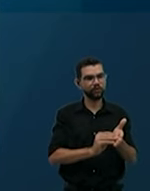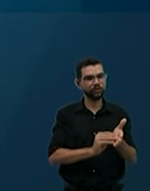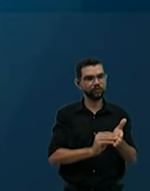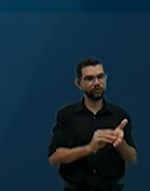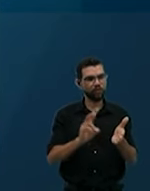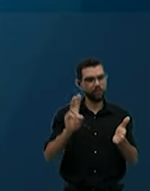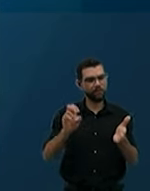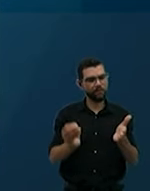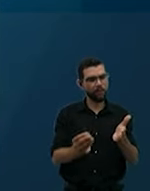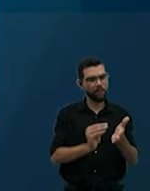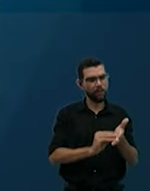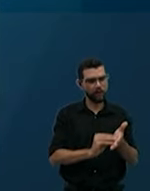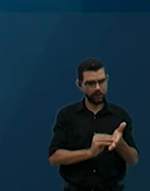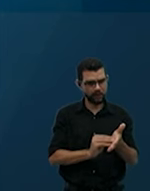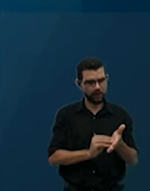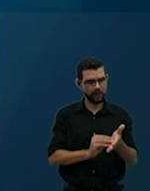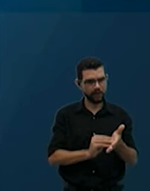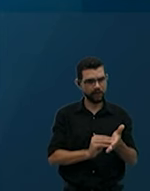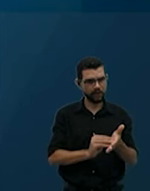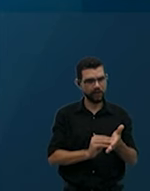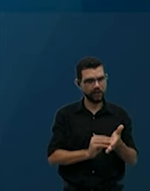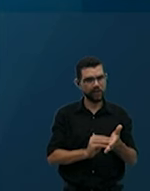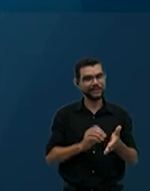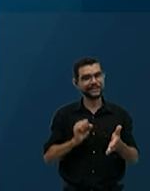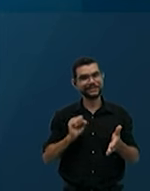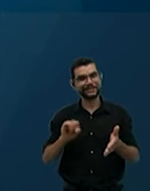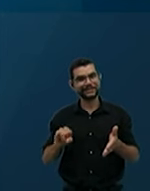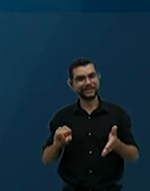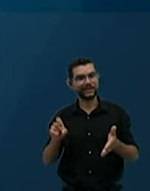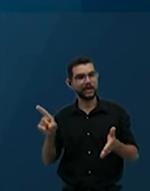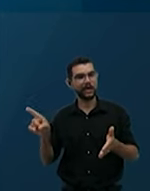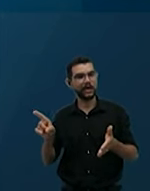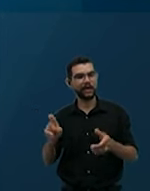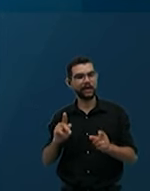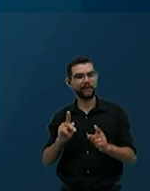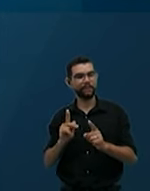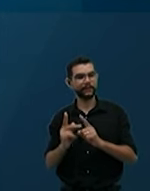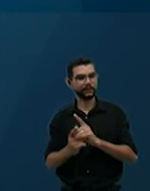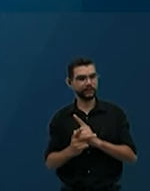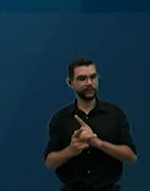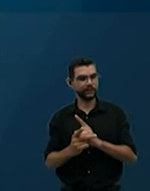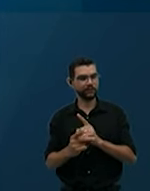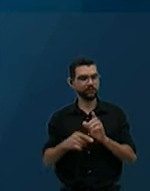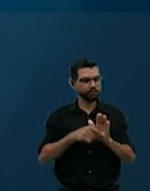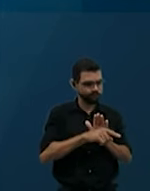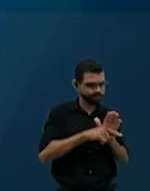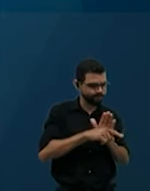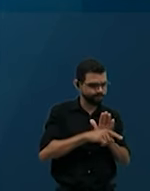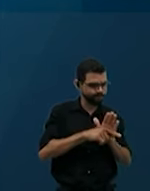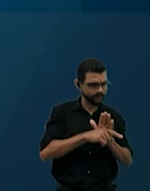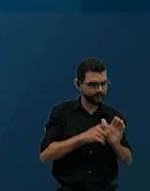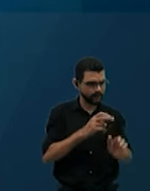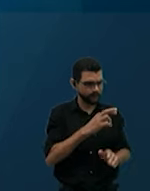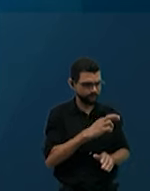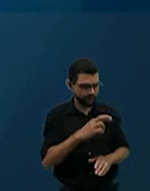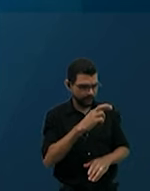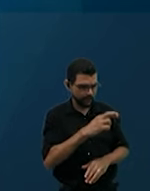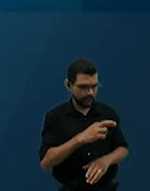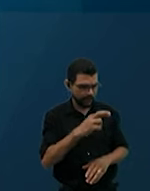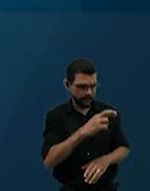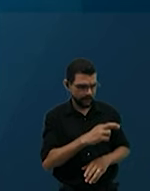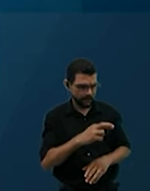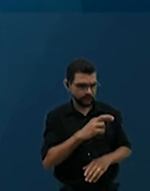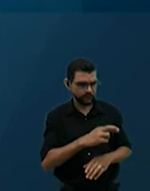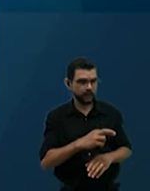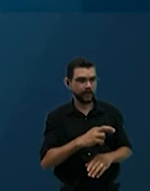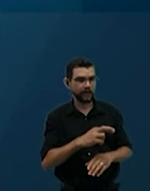estivesse fiscalizado esta empresa, ela não pode se valer da sua própria torpeza, que é não fiscalizar as